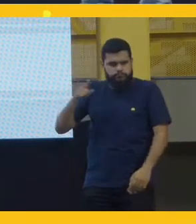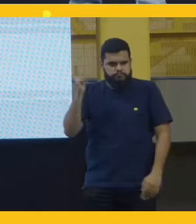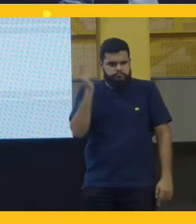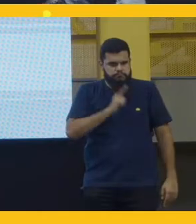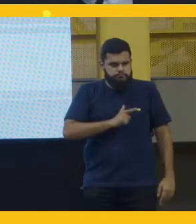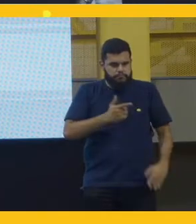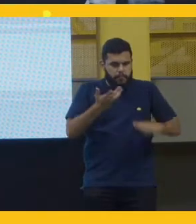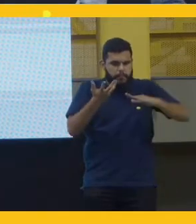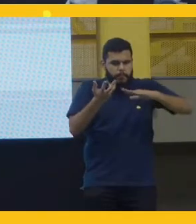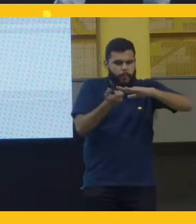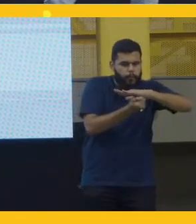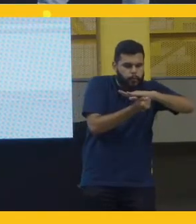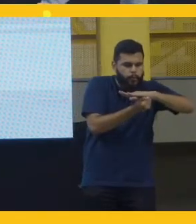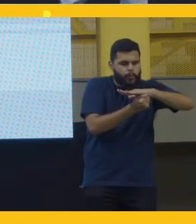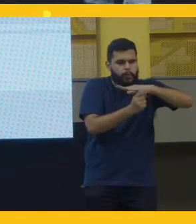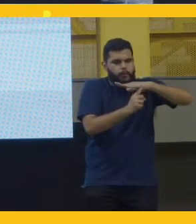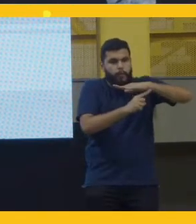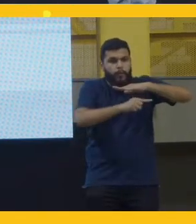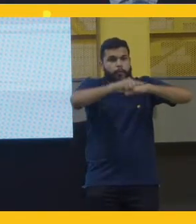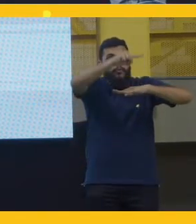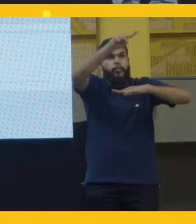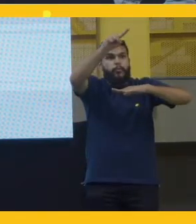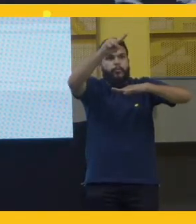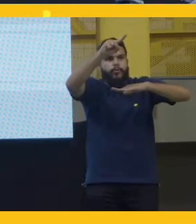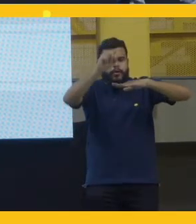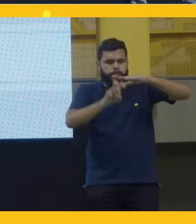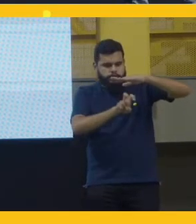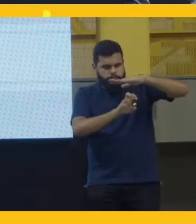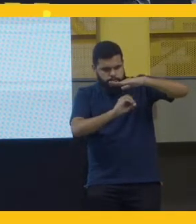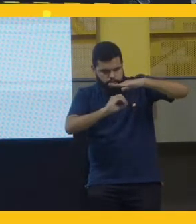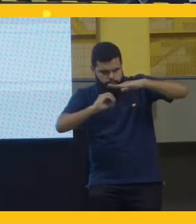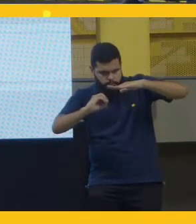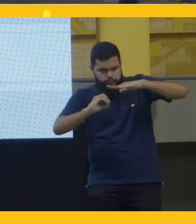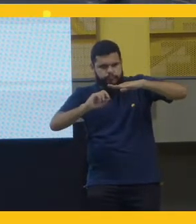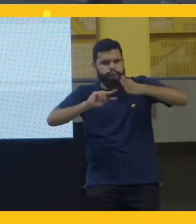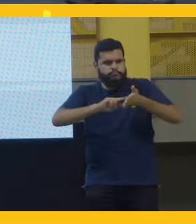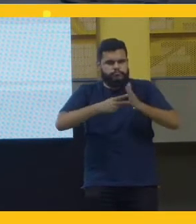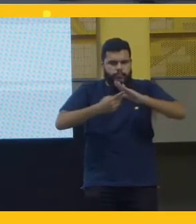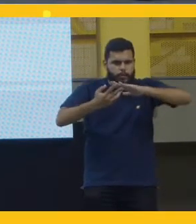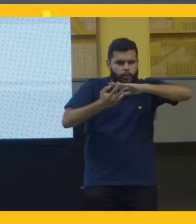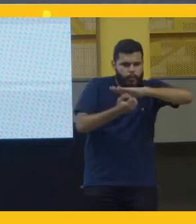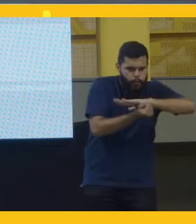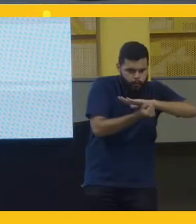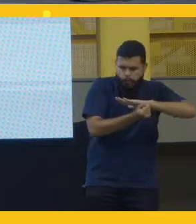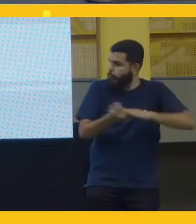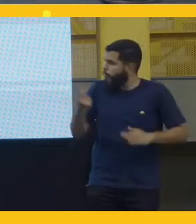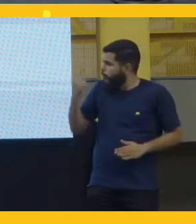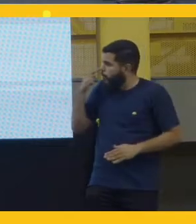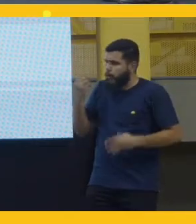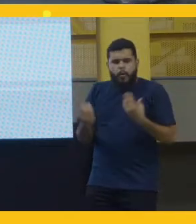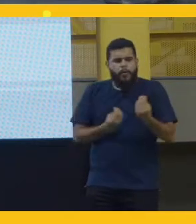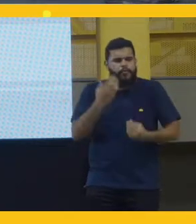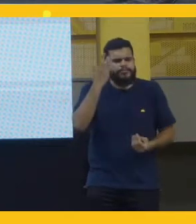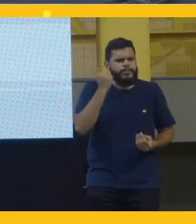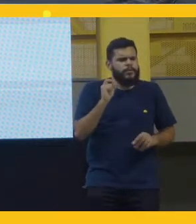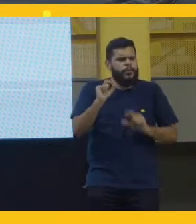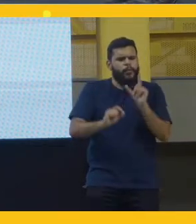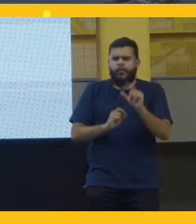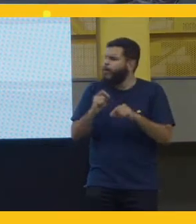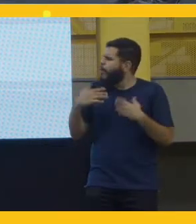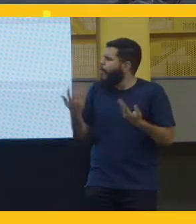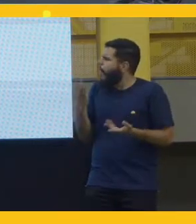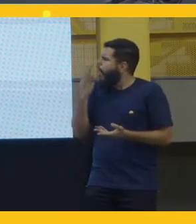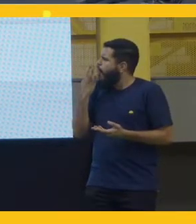absorvida. Agora eu pergunto, como é que eu vou saber a cor desse objeto que